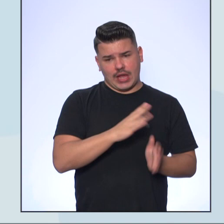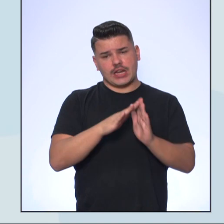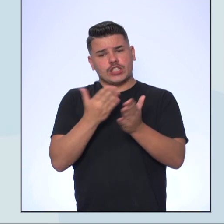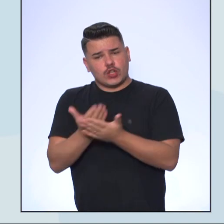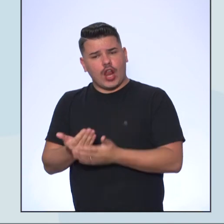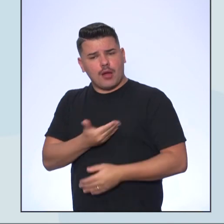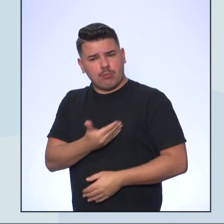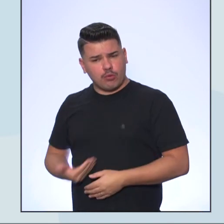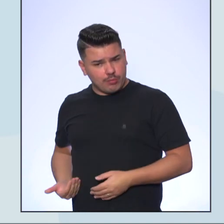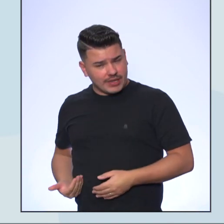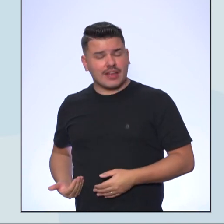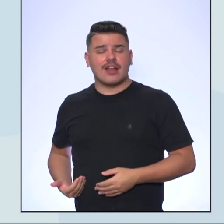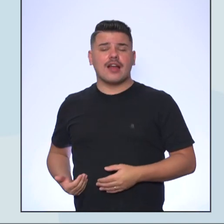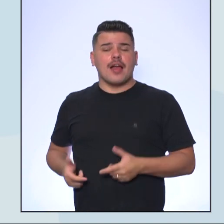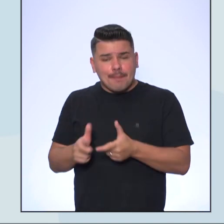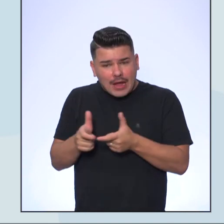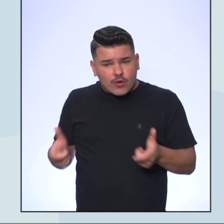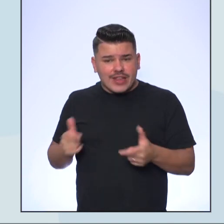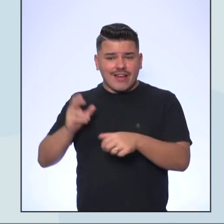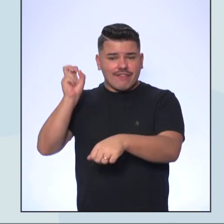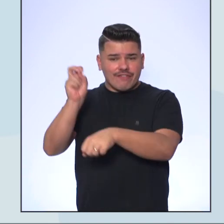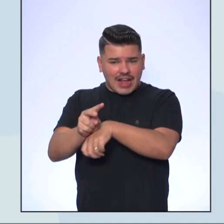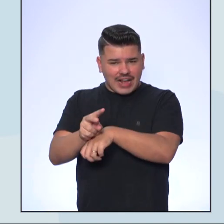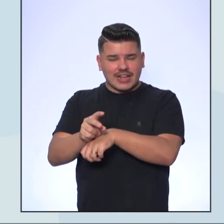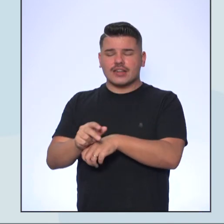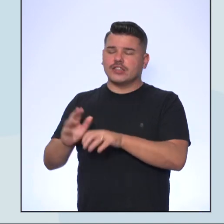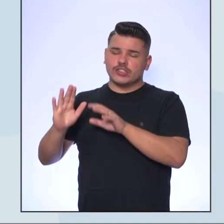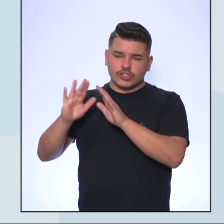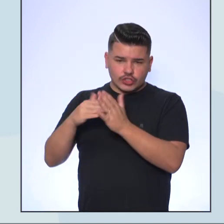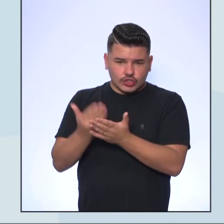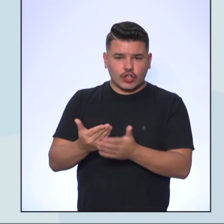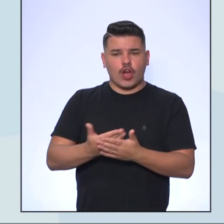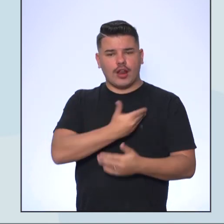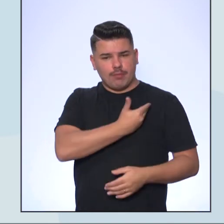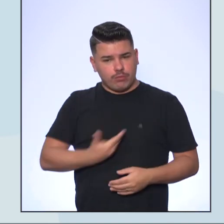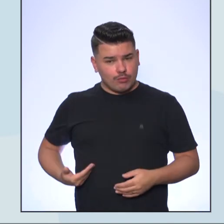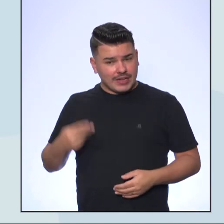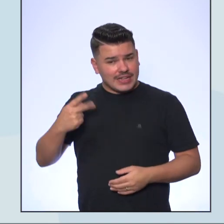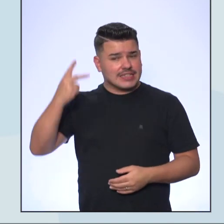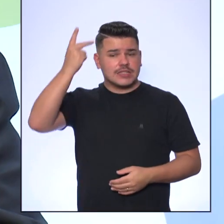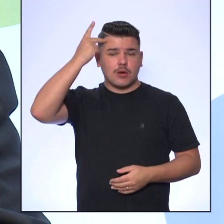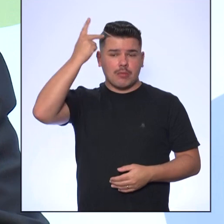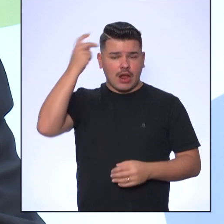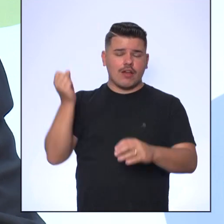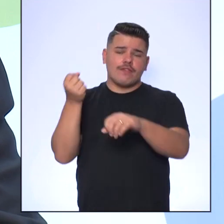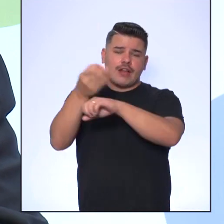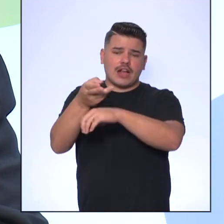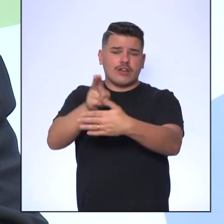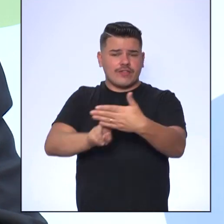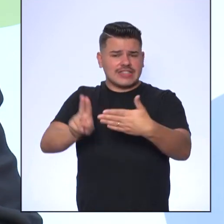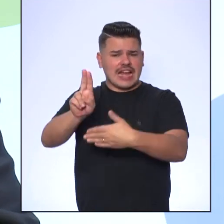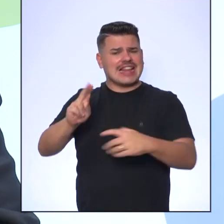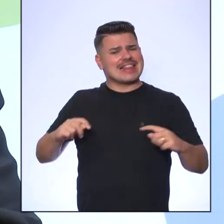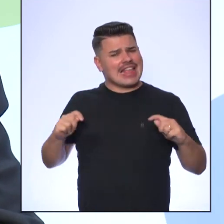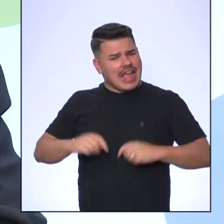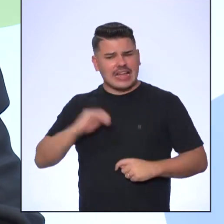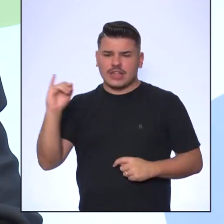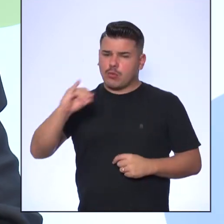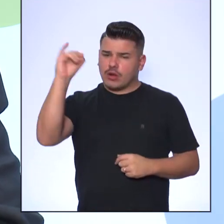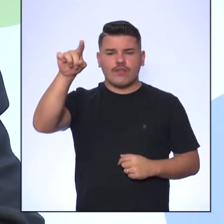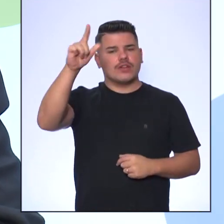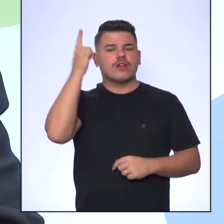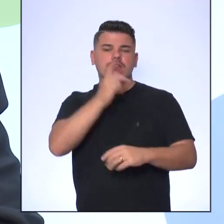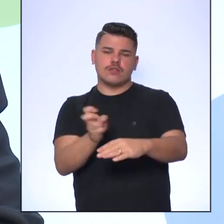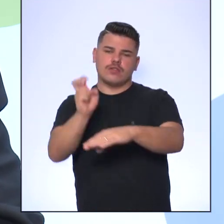exemplo, hoje, já são para alunos oriundos de escolas públicas aqui de São Paulo. Então, você tem uma chance muito importante